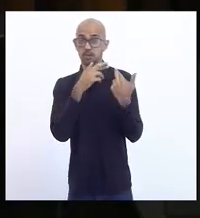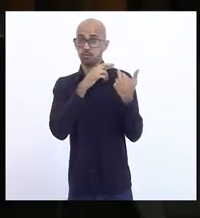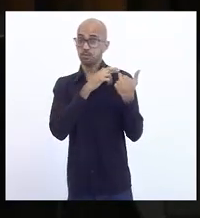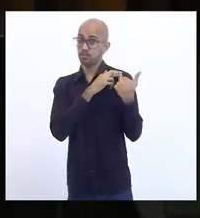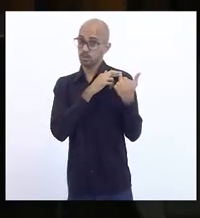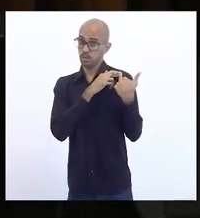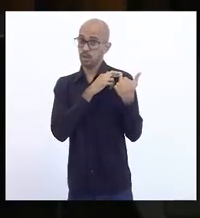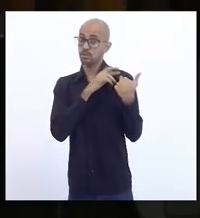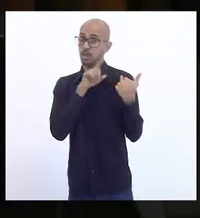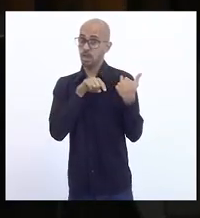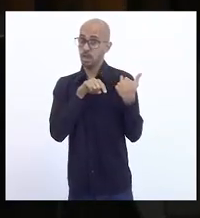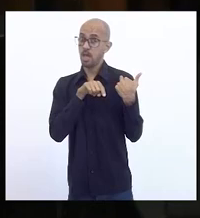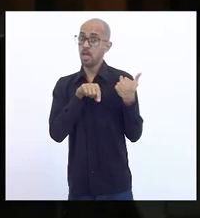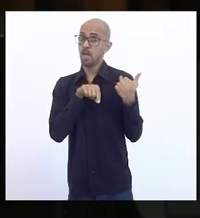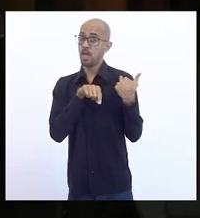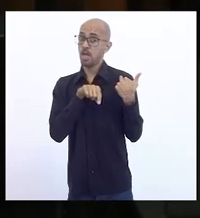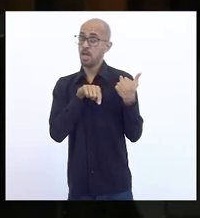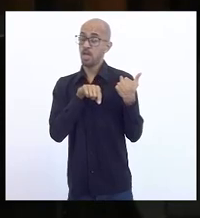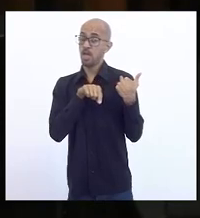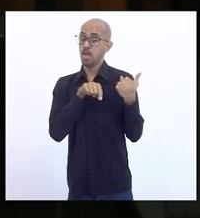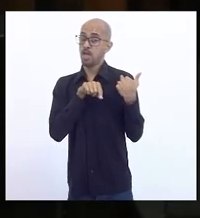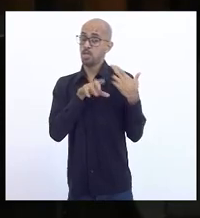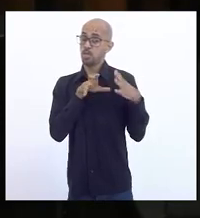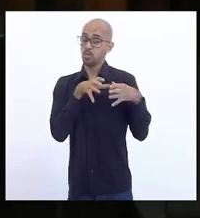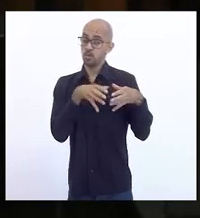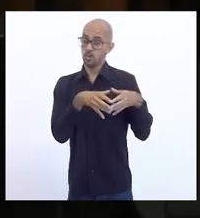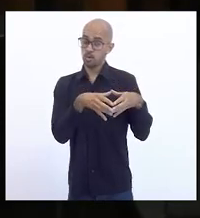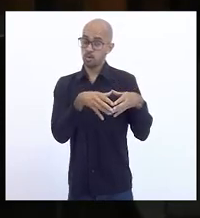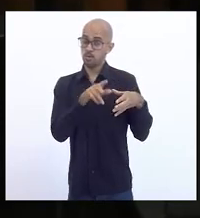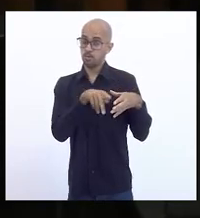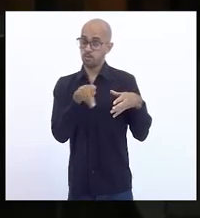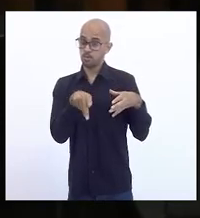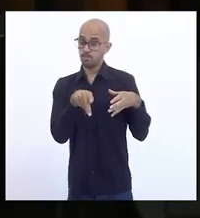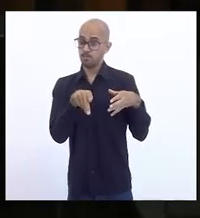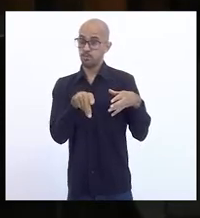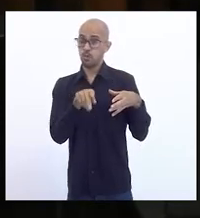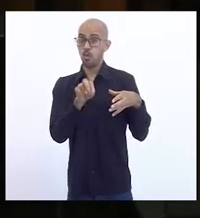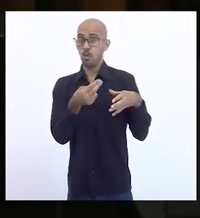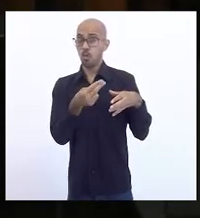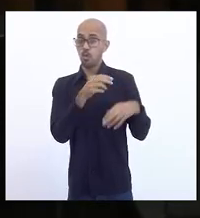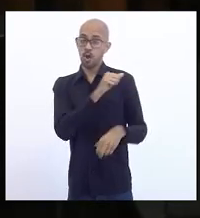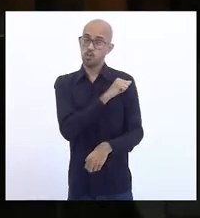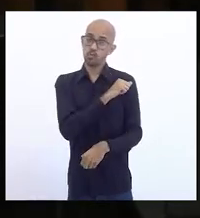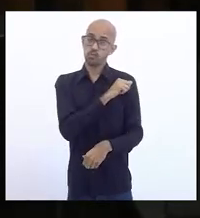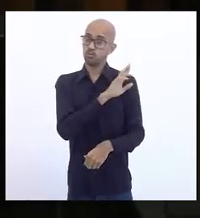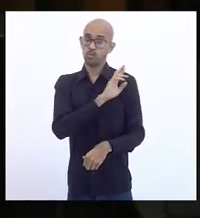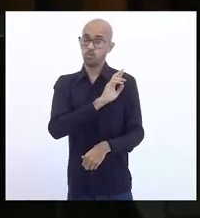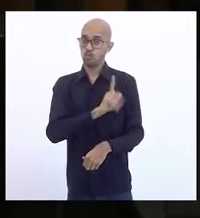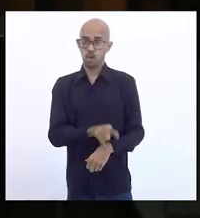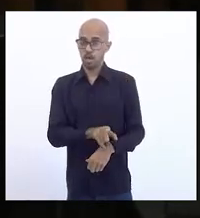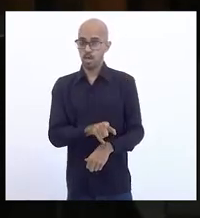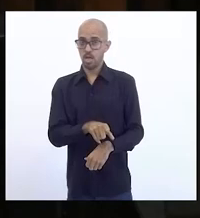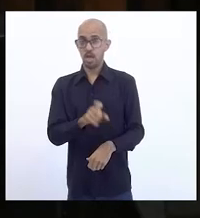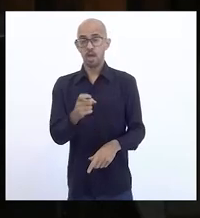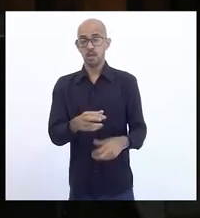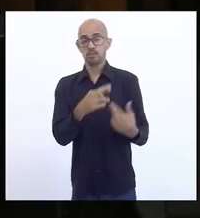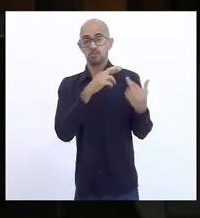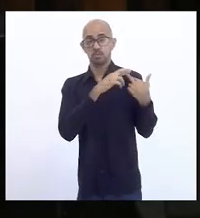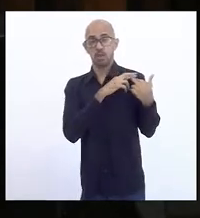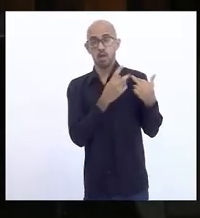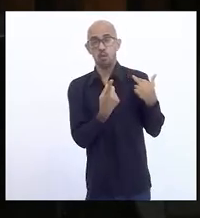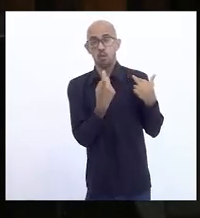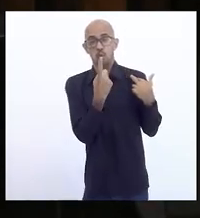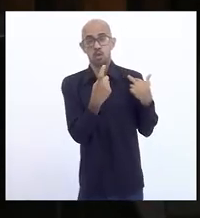responsabilidade não é do corpo docente e discente da UESO, não. A responsabilidade única é